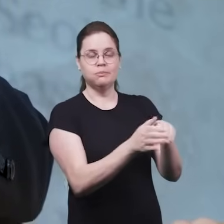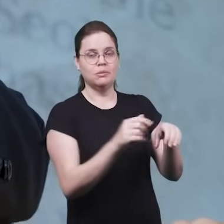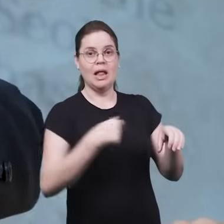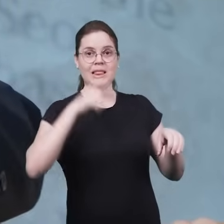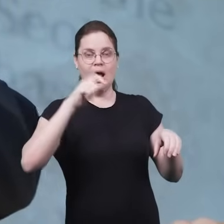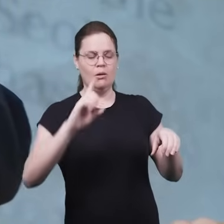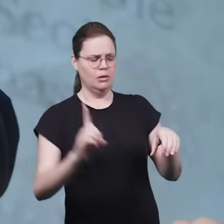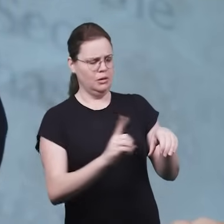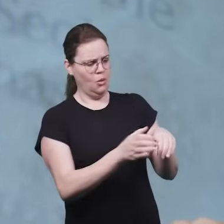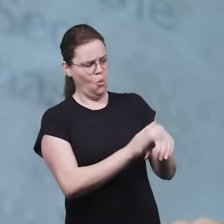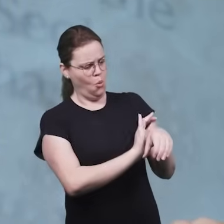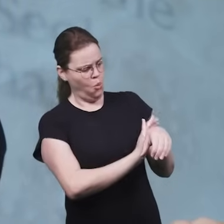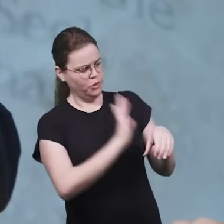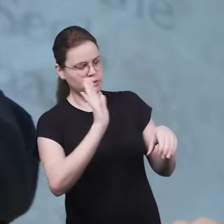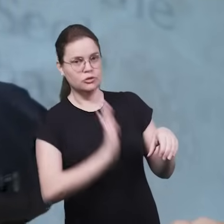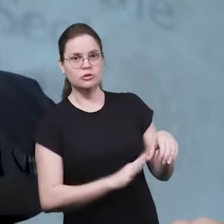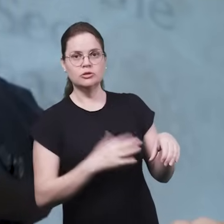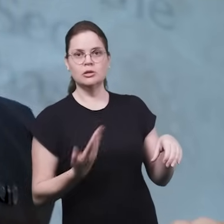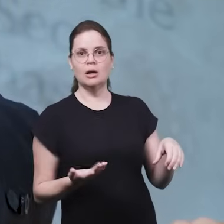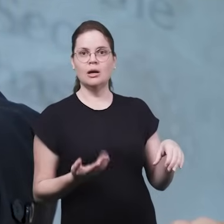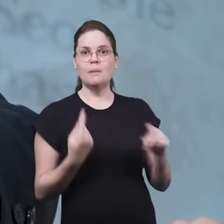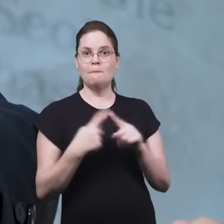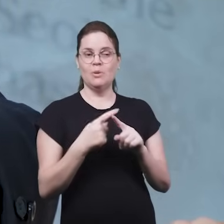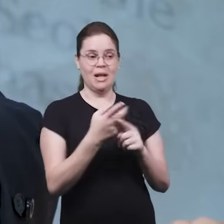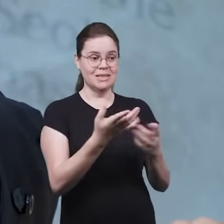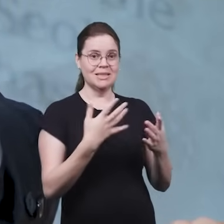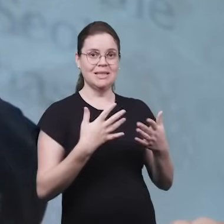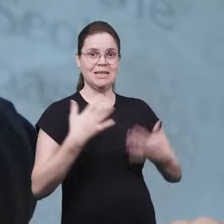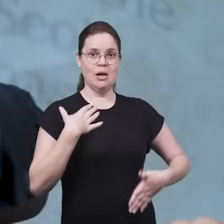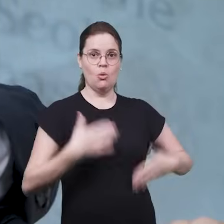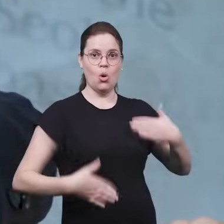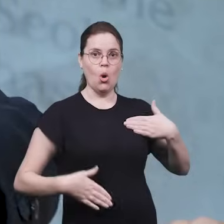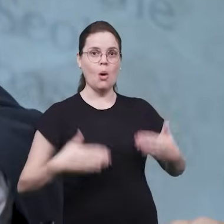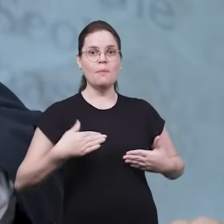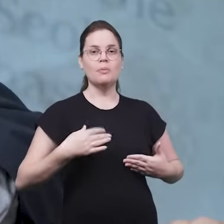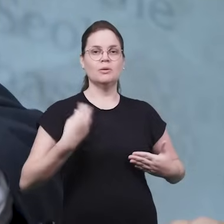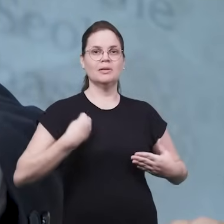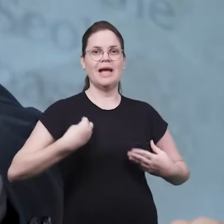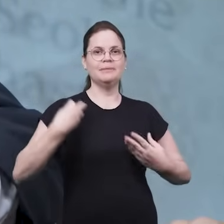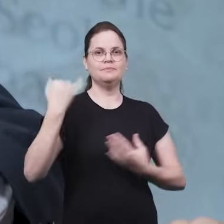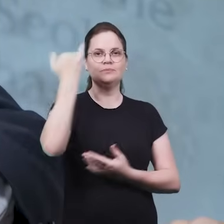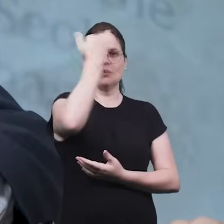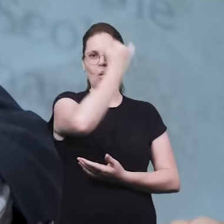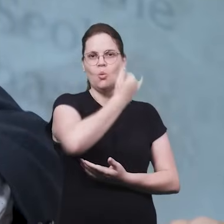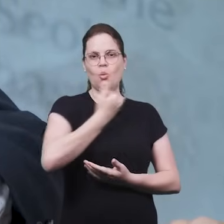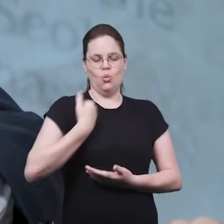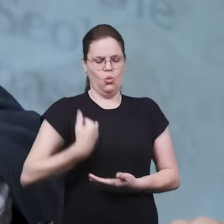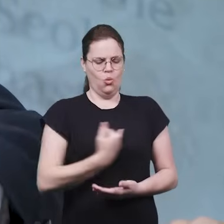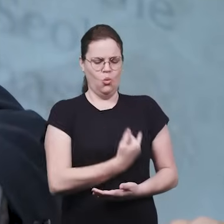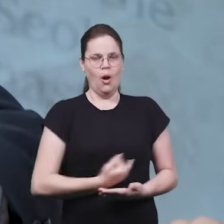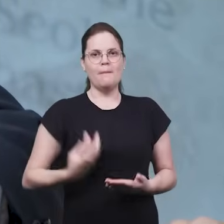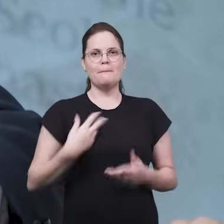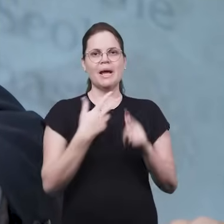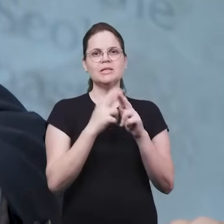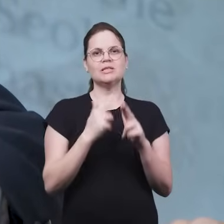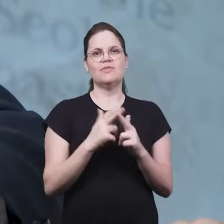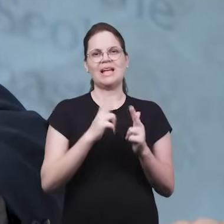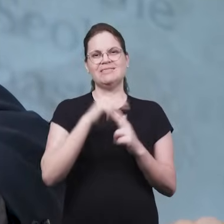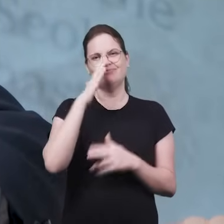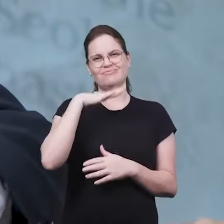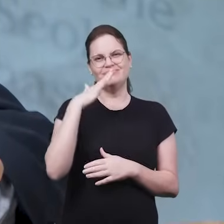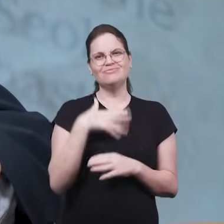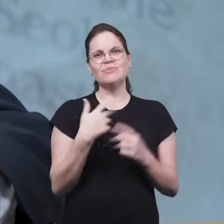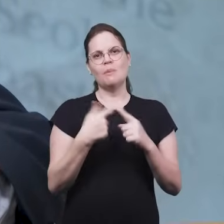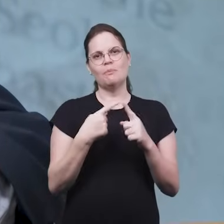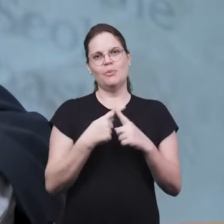quais elas iriam embalsamar o corpo do Senhor de uma forma de disfarçar o cheiro da morte que estaria naquele lugar.